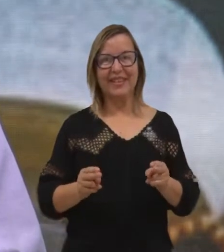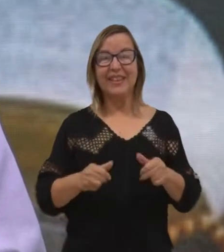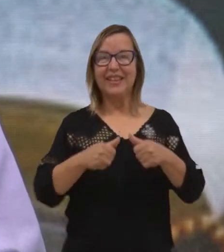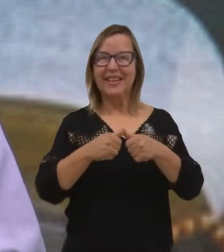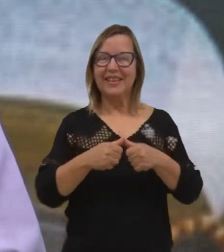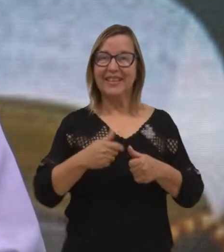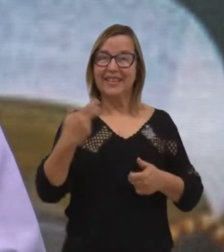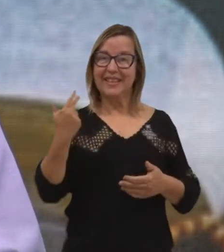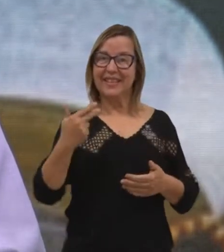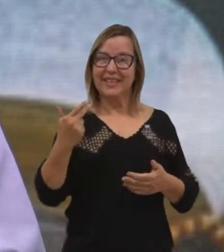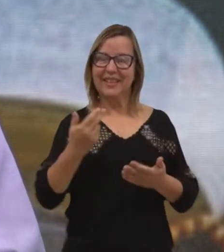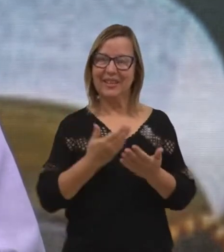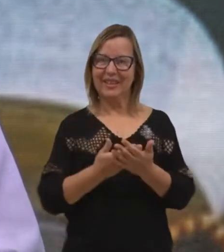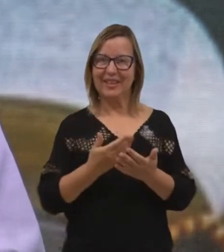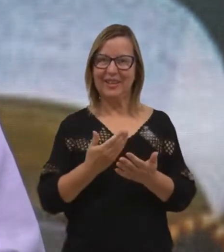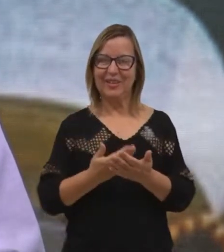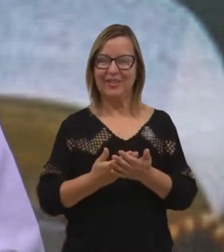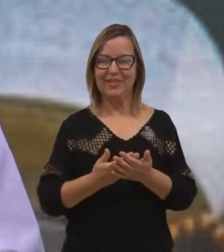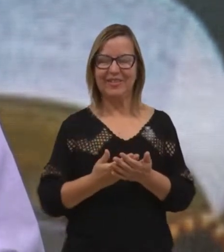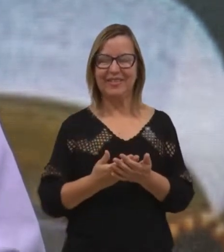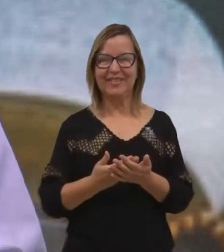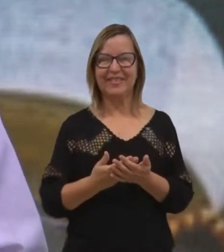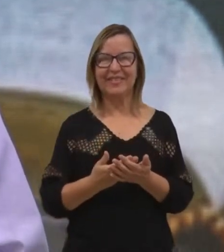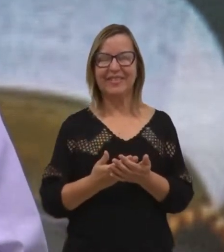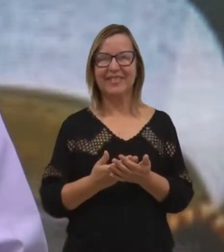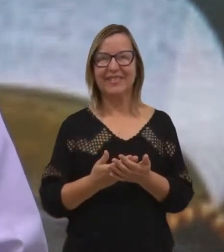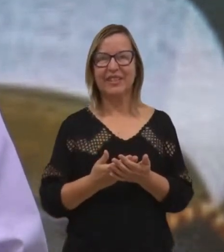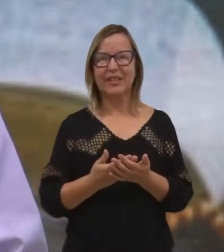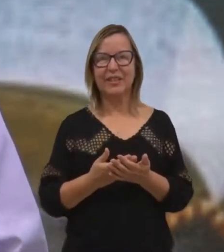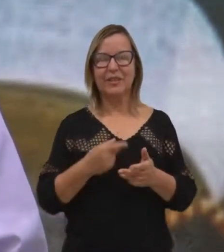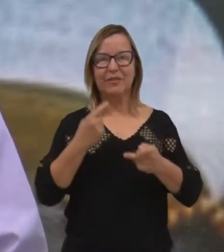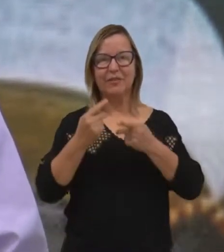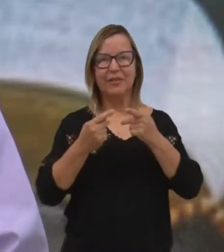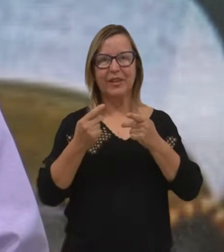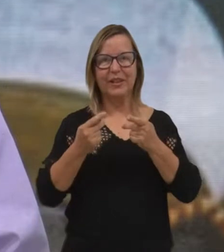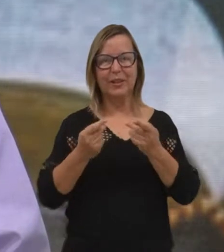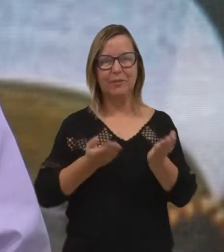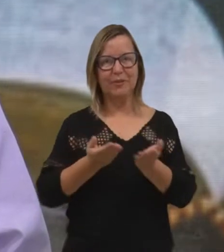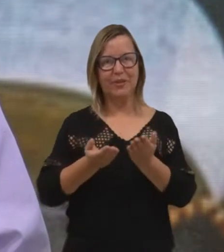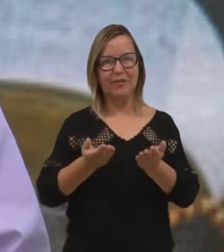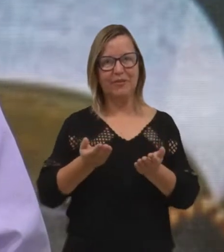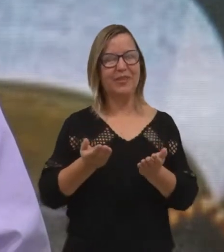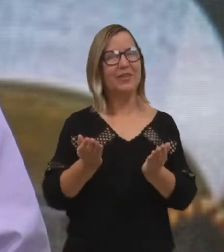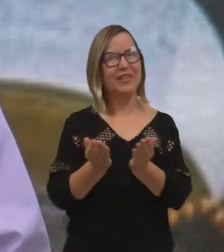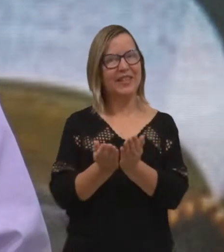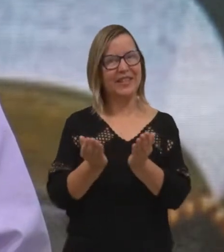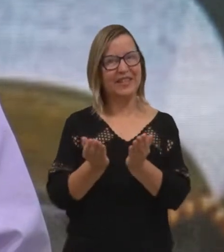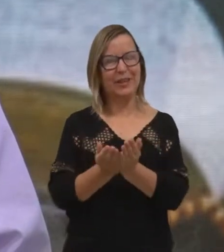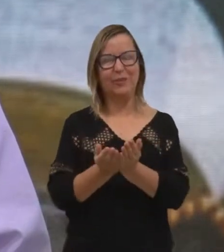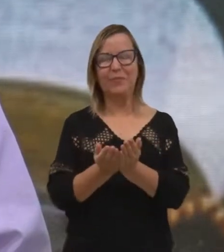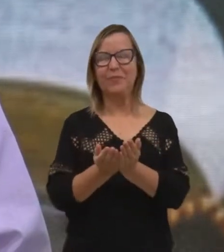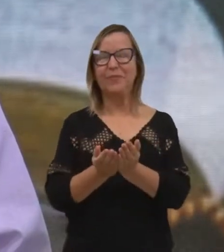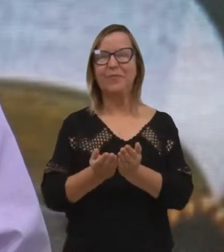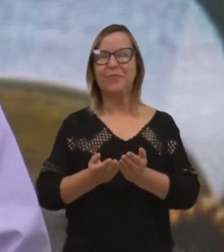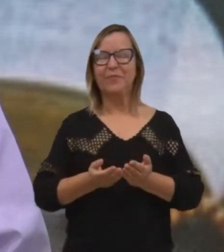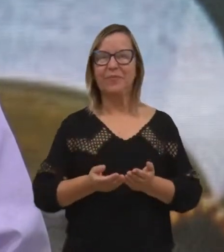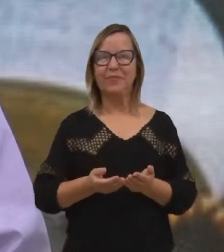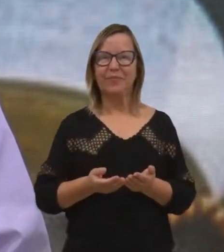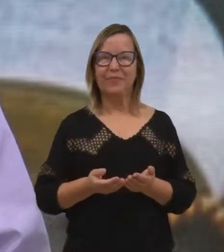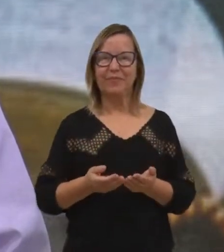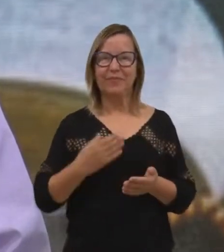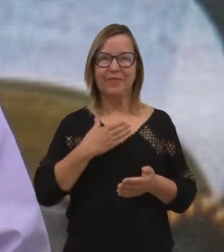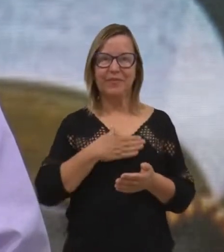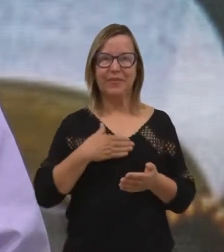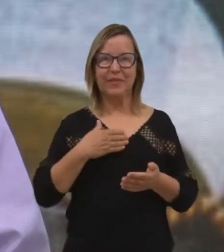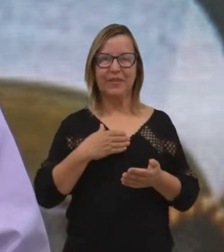terceiro estudo onde nós consideramos sobre o serviço cristão. Então eu gostaria que